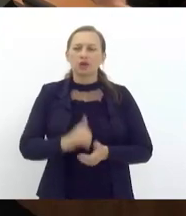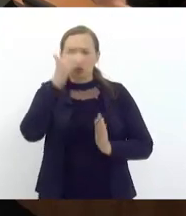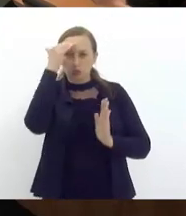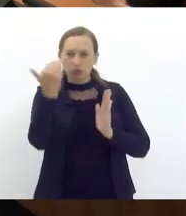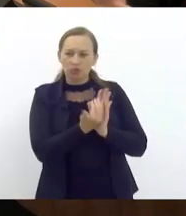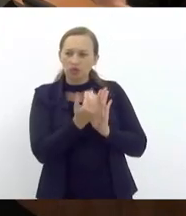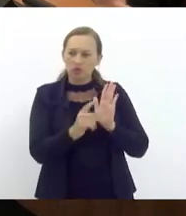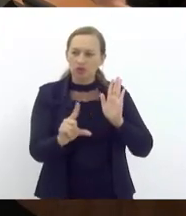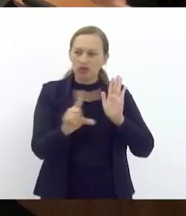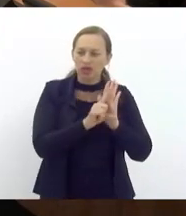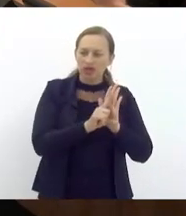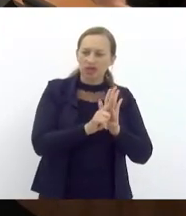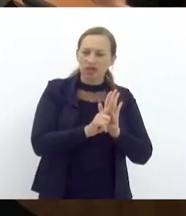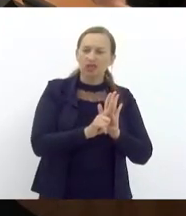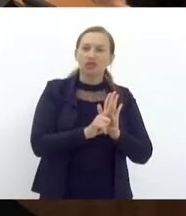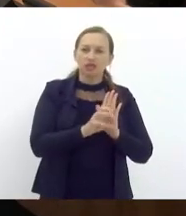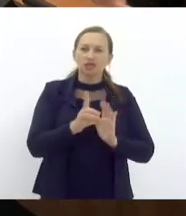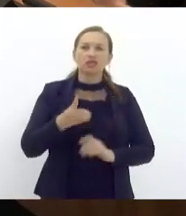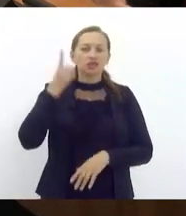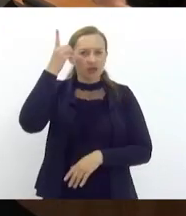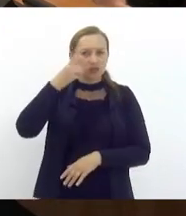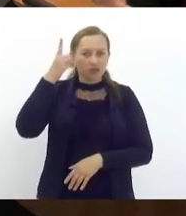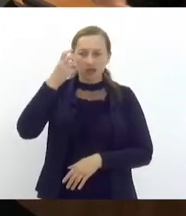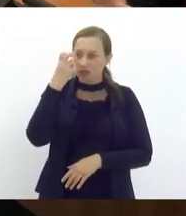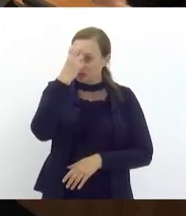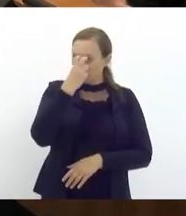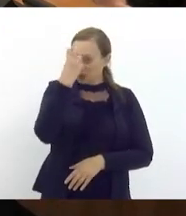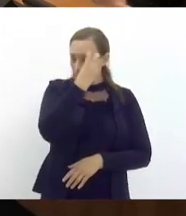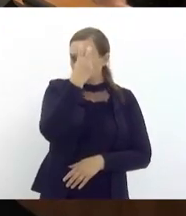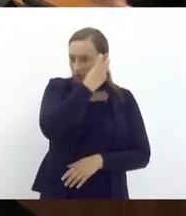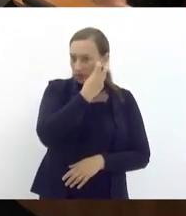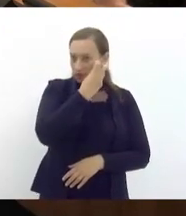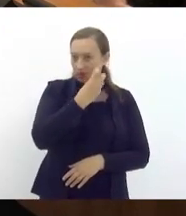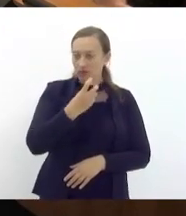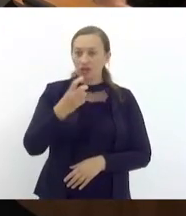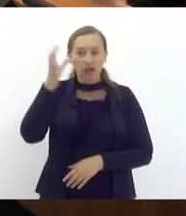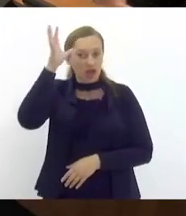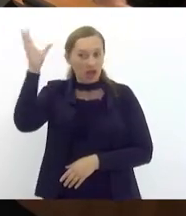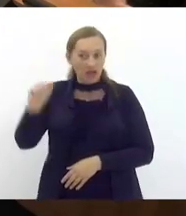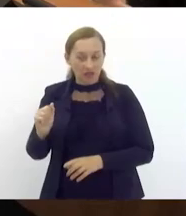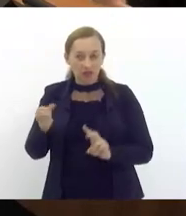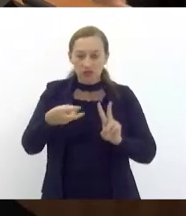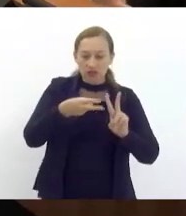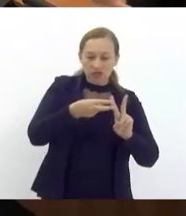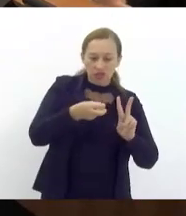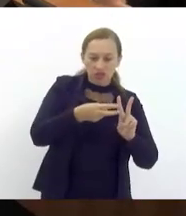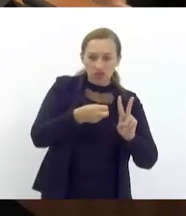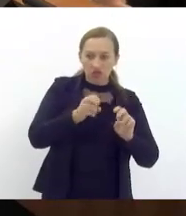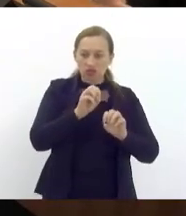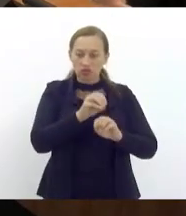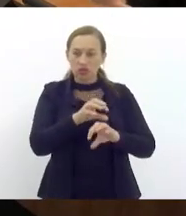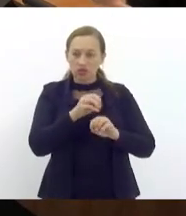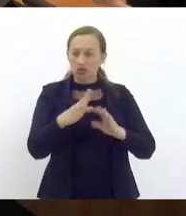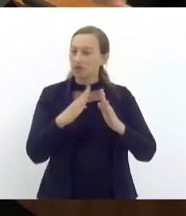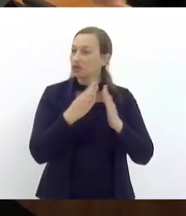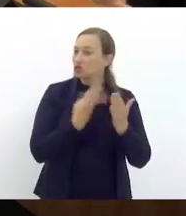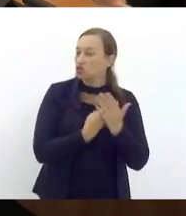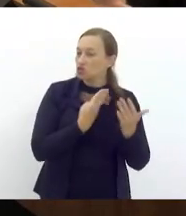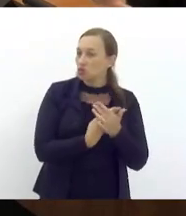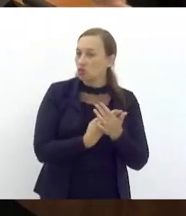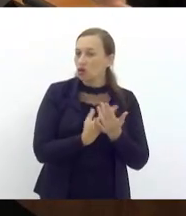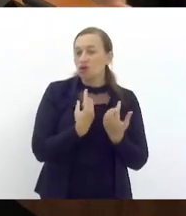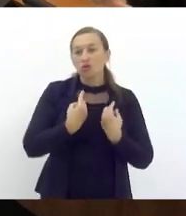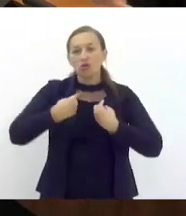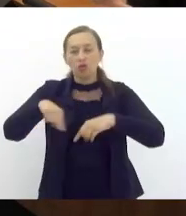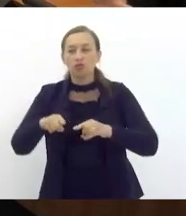deputada Verônica que é o ensino das culturas africanas e indígenas nas escolas como forma inclusive de